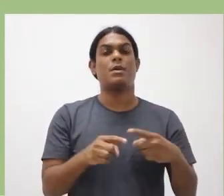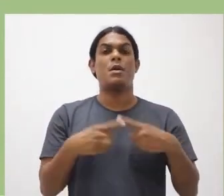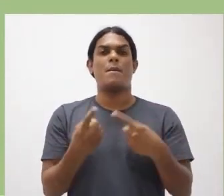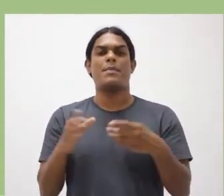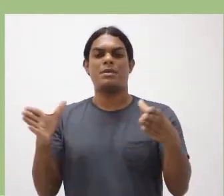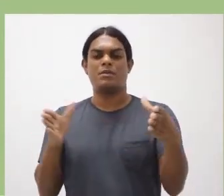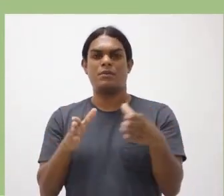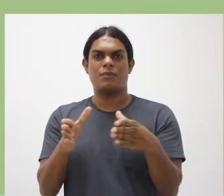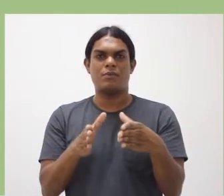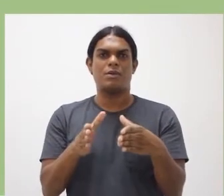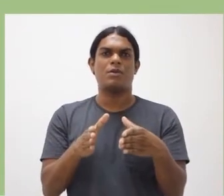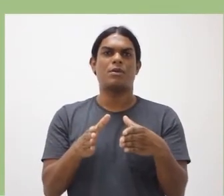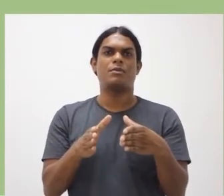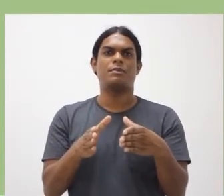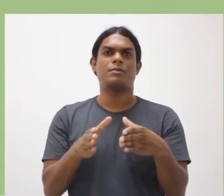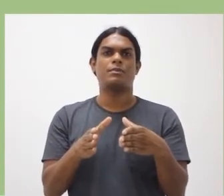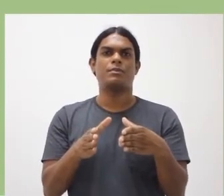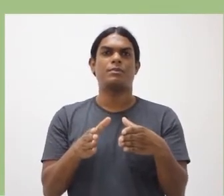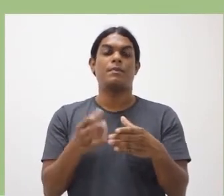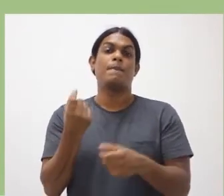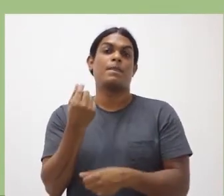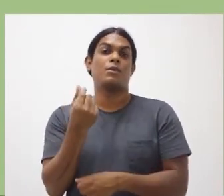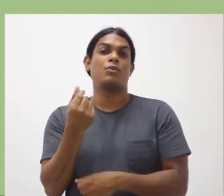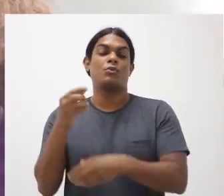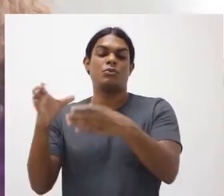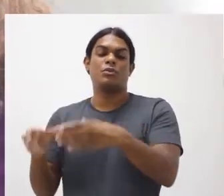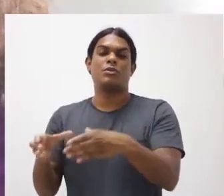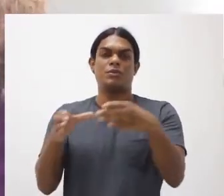transferência, logo a decisão será produzir.